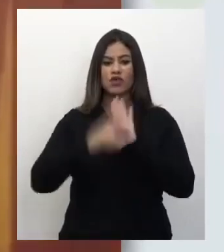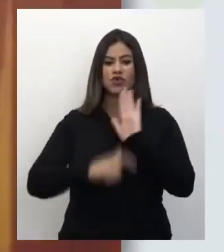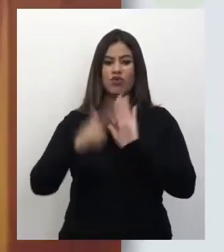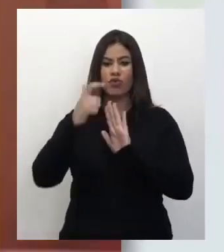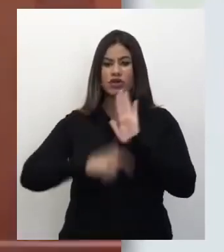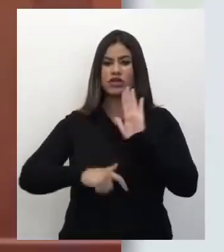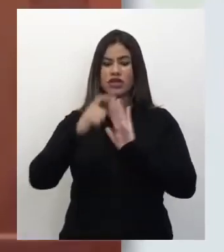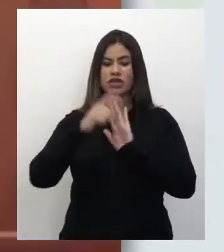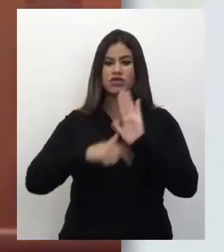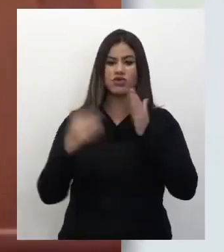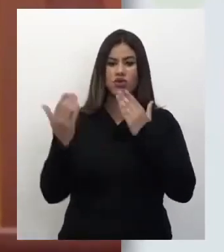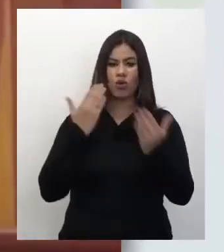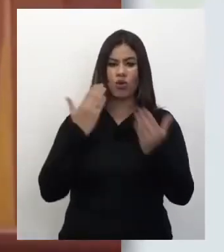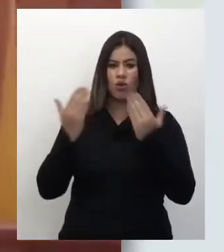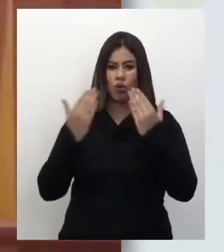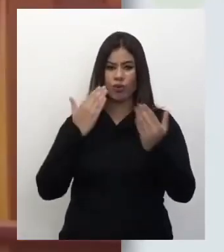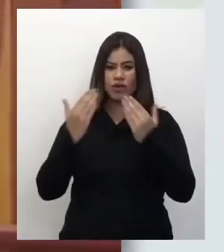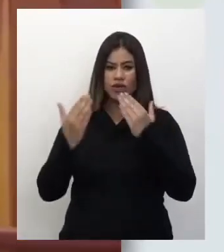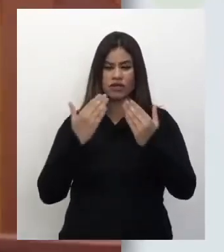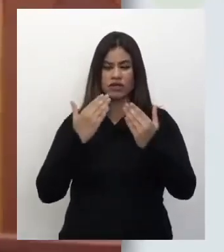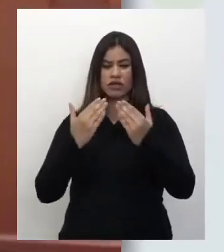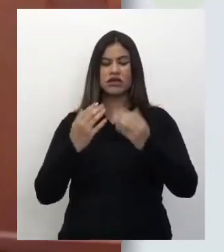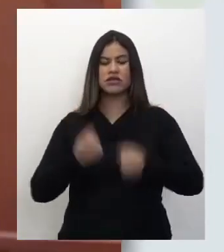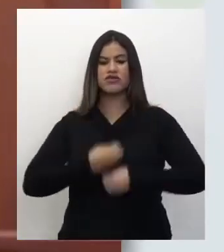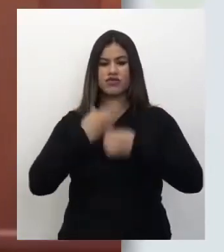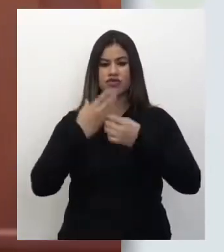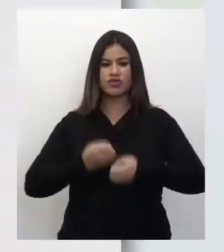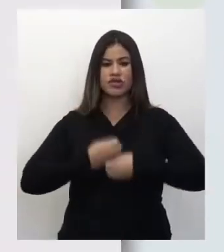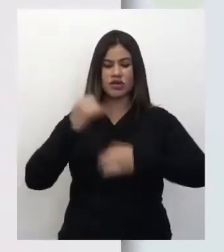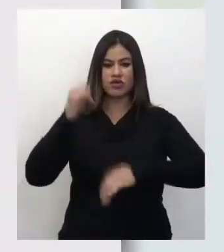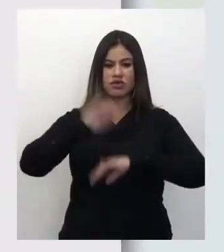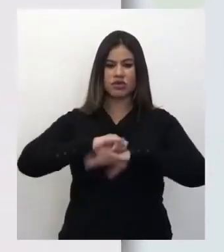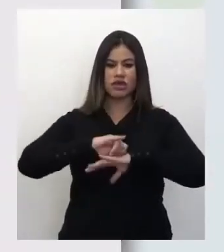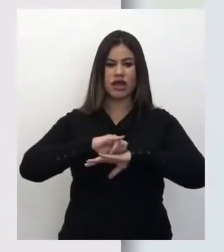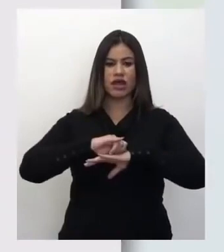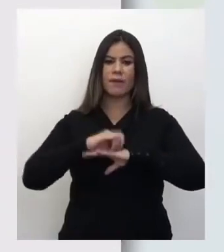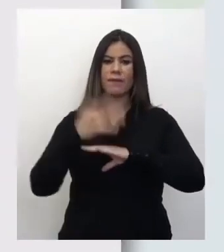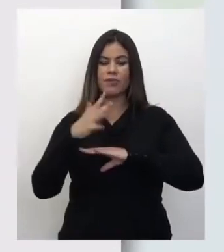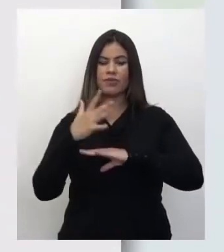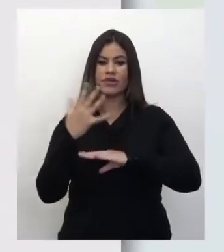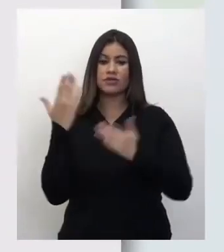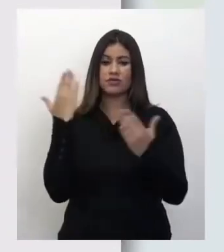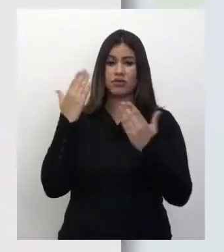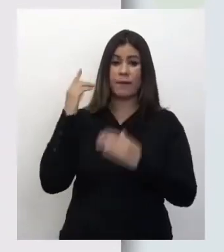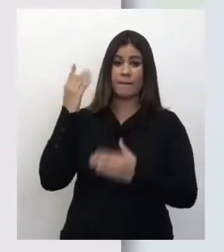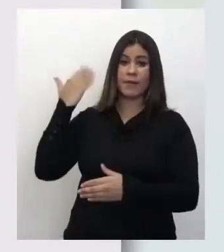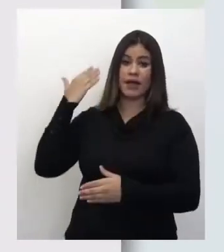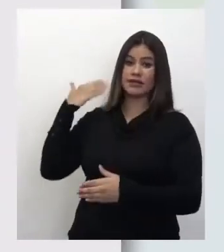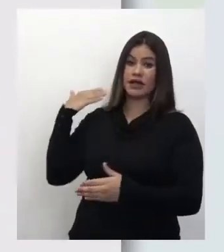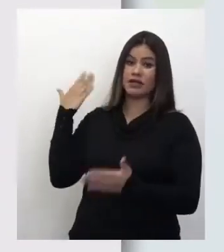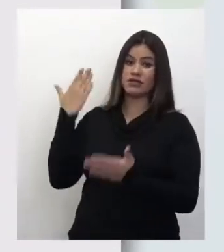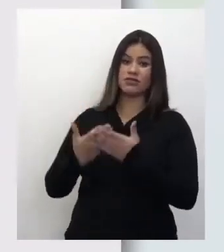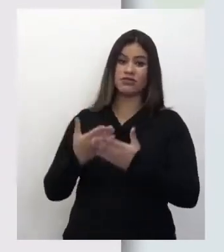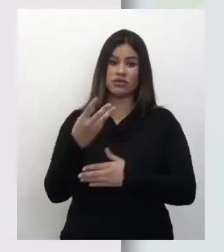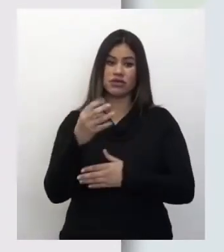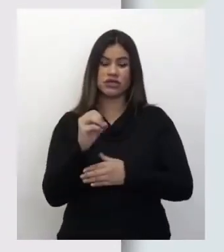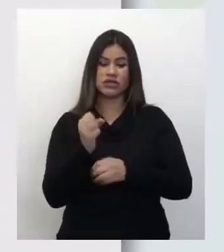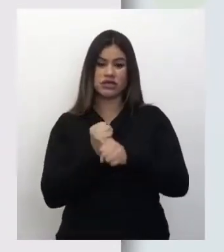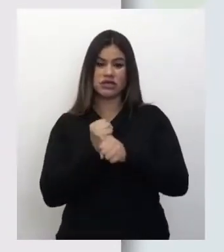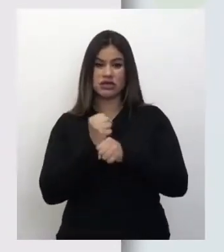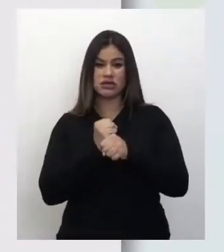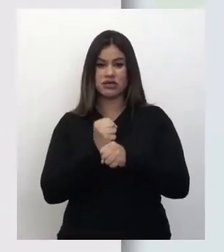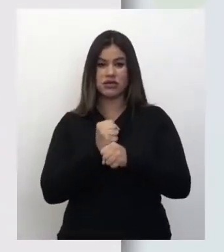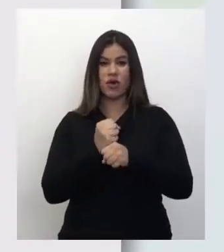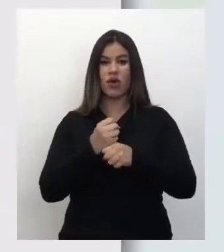são comparados à série histórica de dados observados de mais de 30 anos, para que anomalias de precipitação